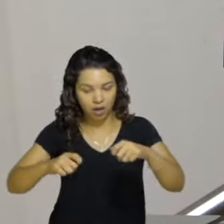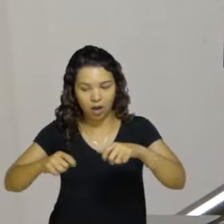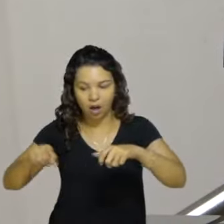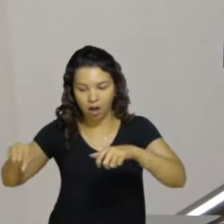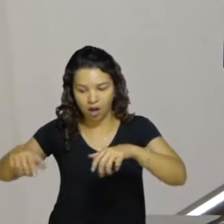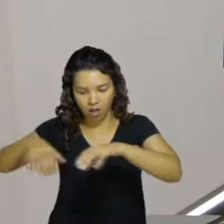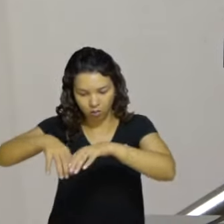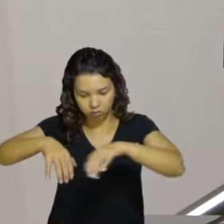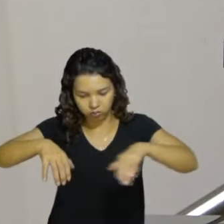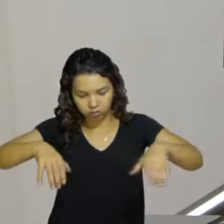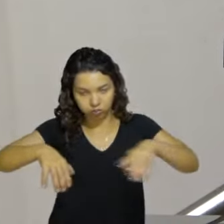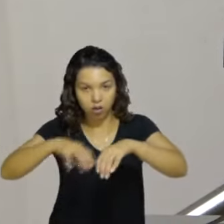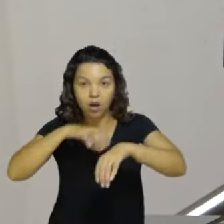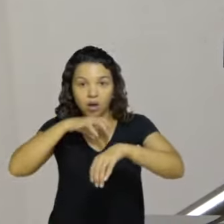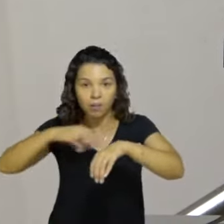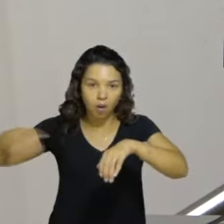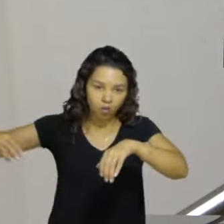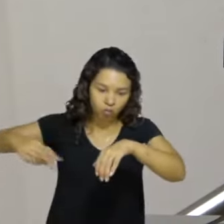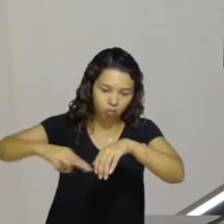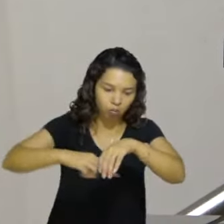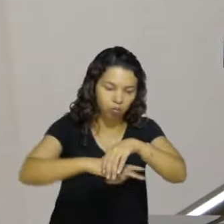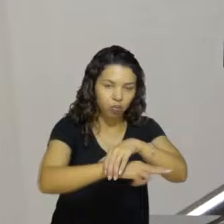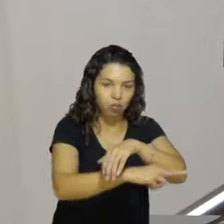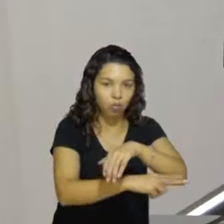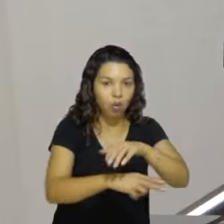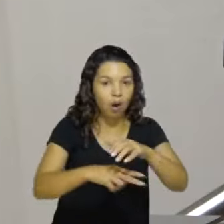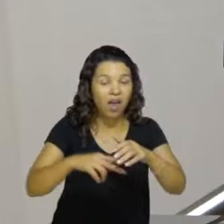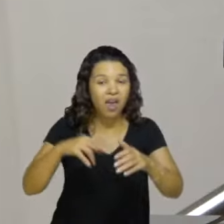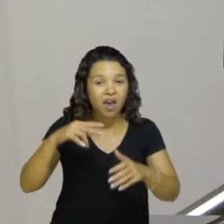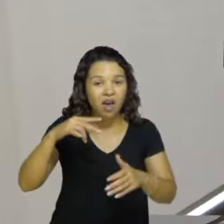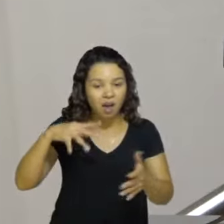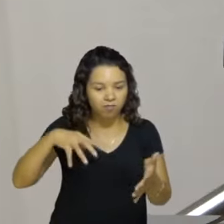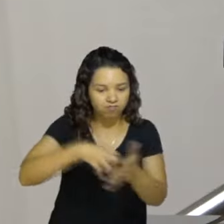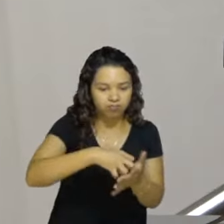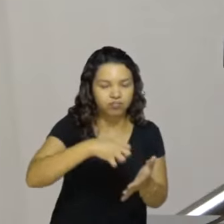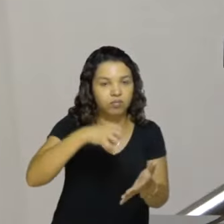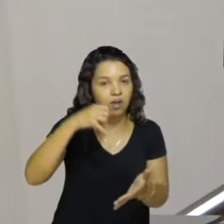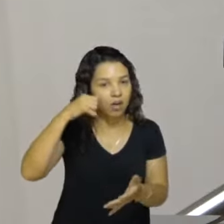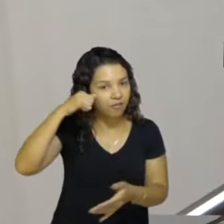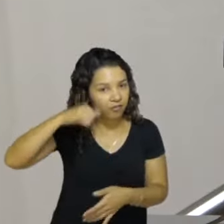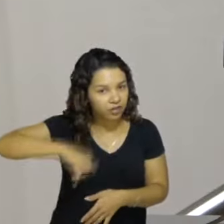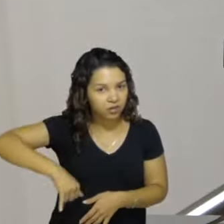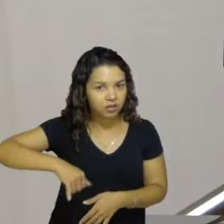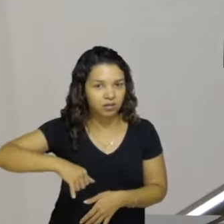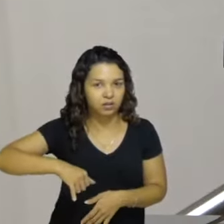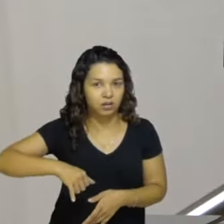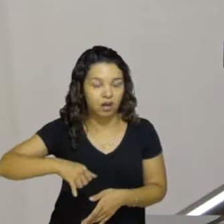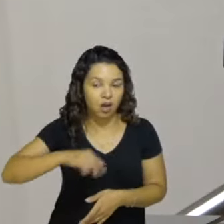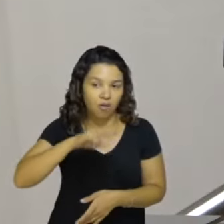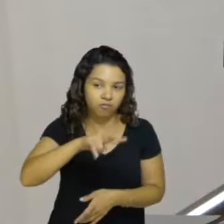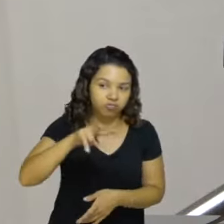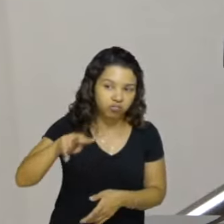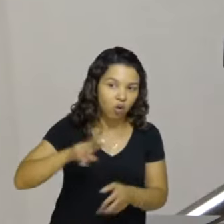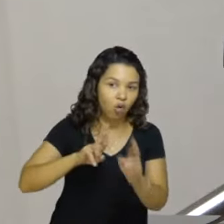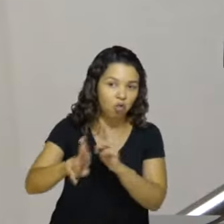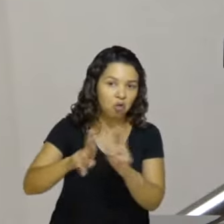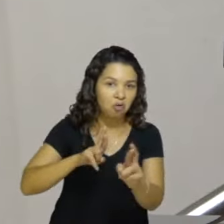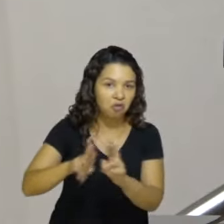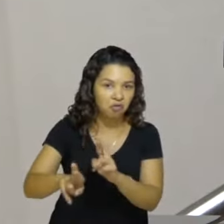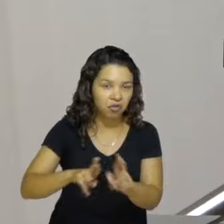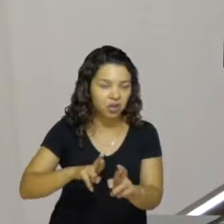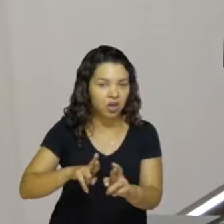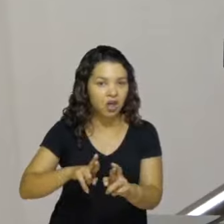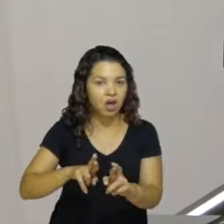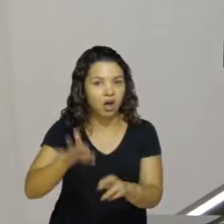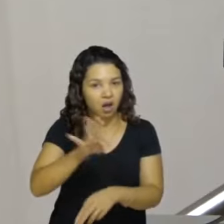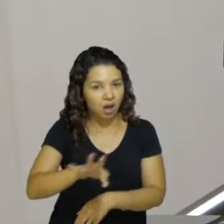nas rodovias, seja do Estado, sejam as rodovias federais, em Santa Catarina eu não vi ainda nenhum passa-fauna. E